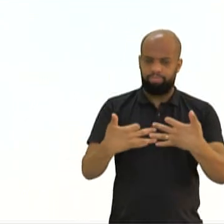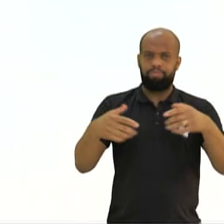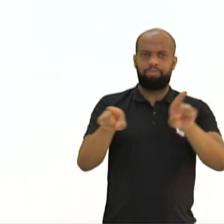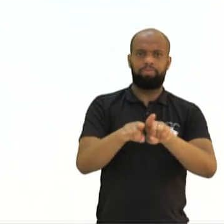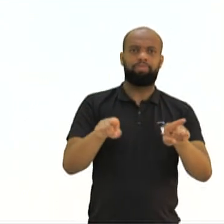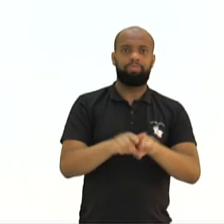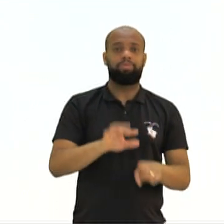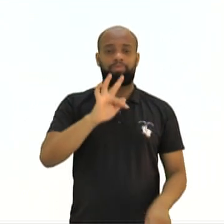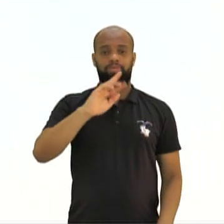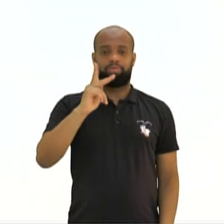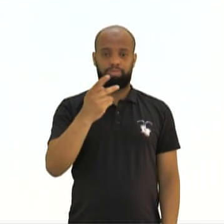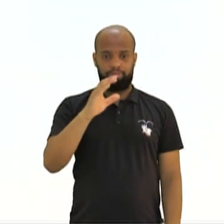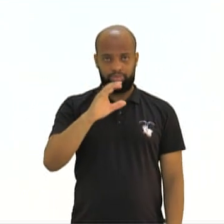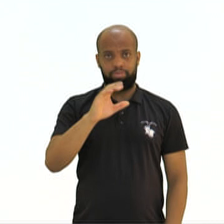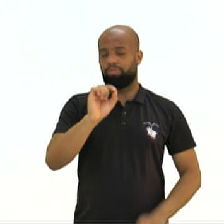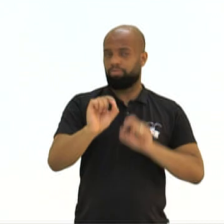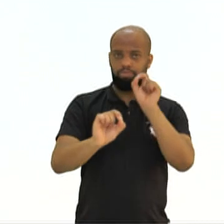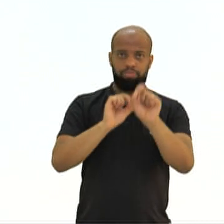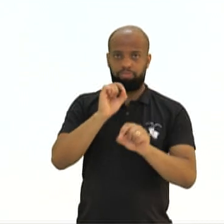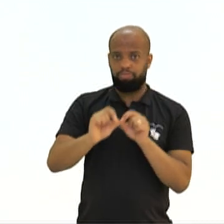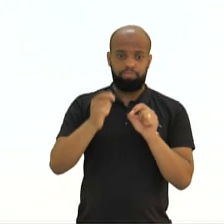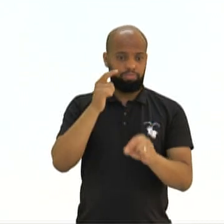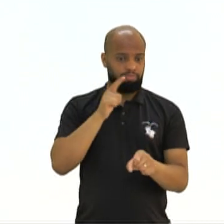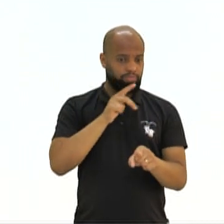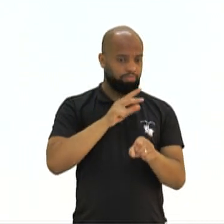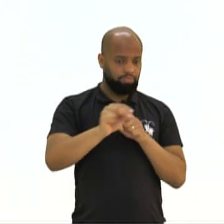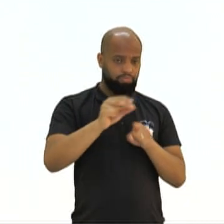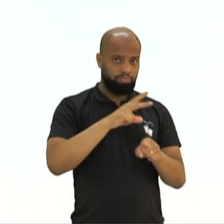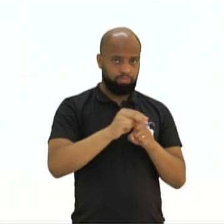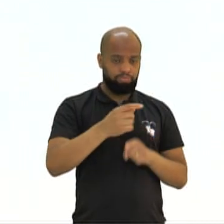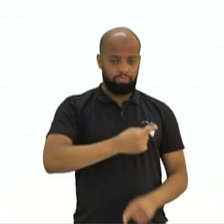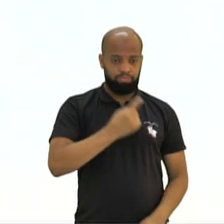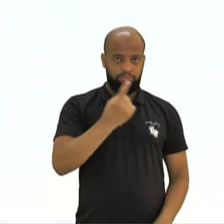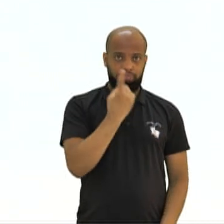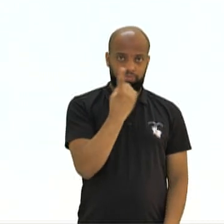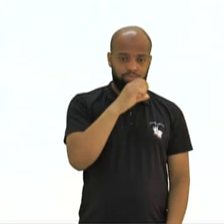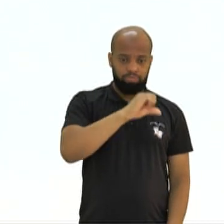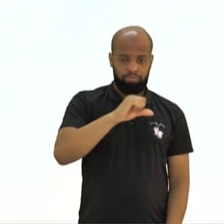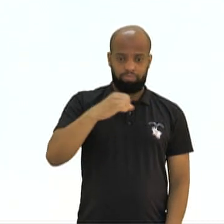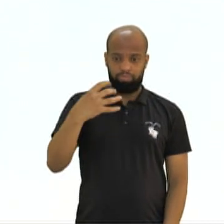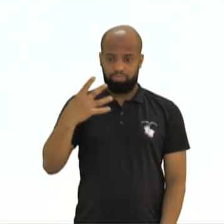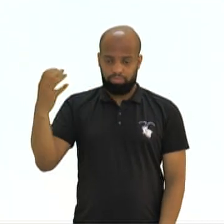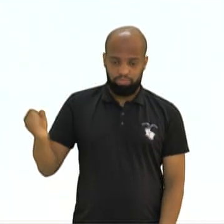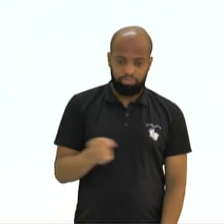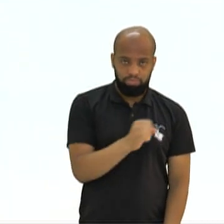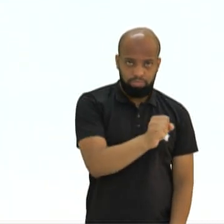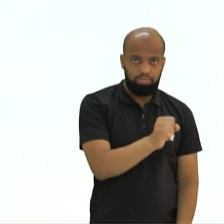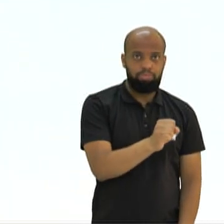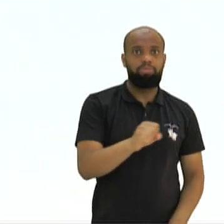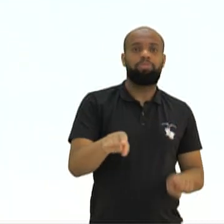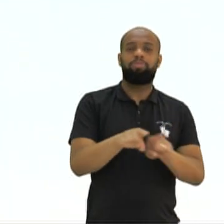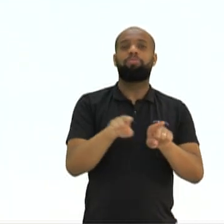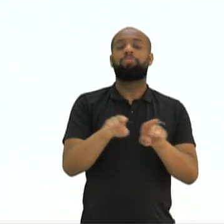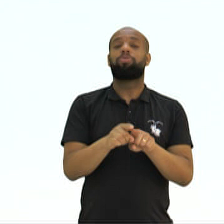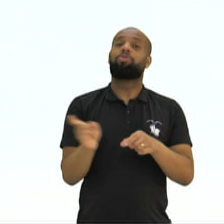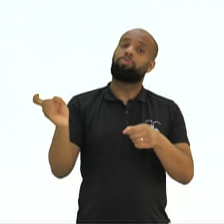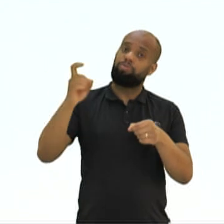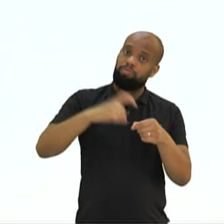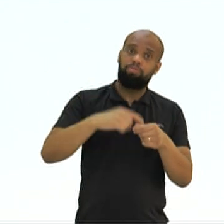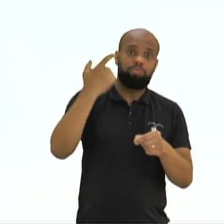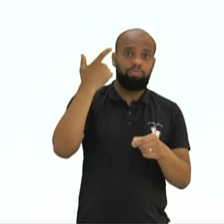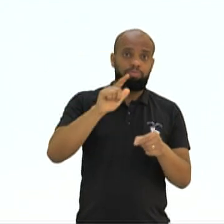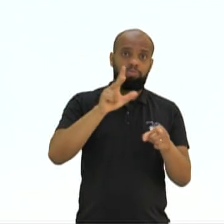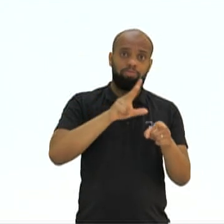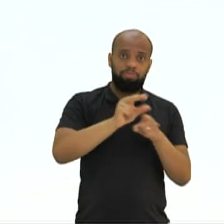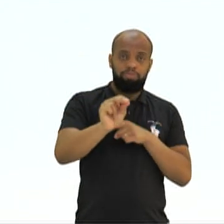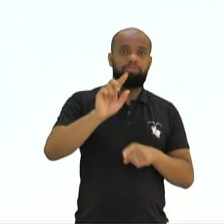o Fernando Henrique Cardoso, ele é eleito para um primeiro mandato em 1994, assume em 95 e ele vai ser reeleito, né? Então vai